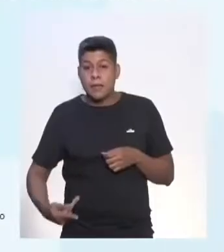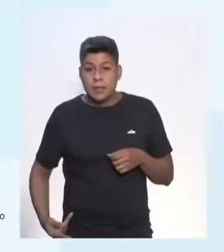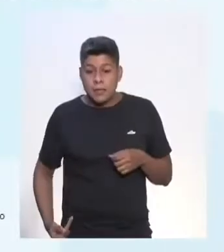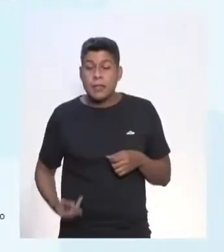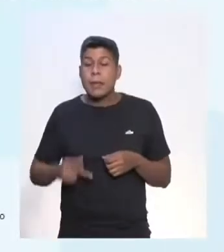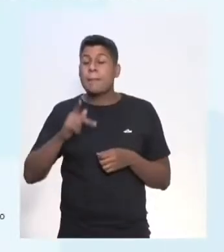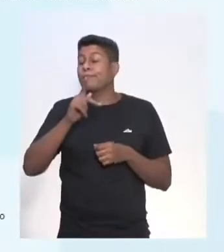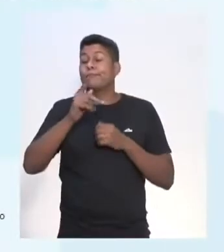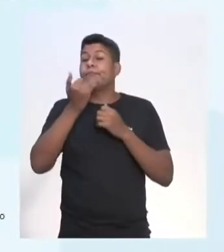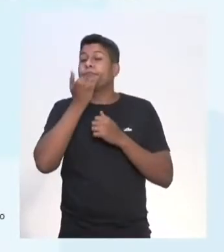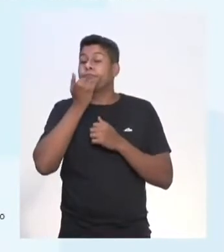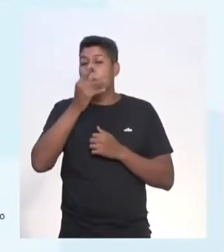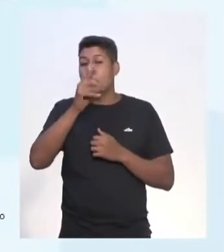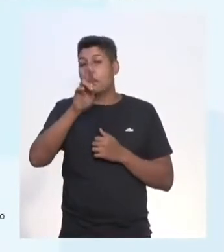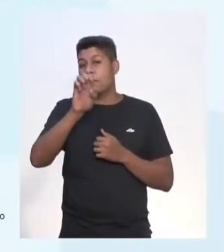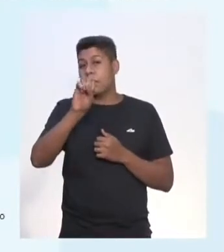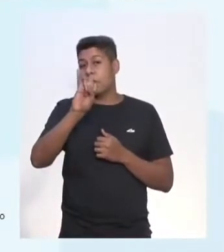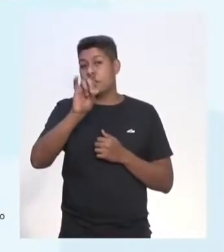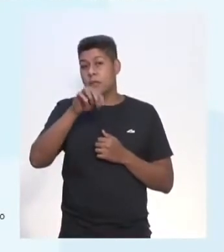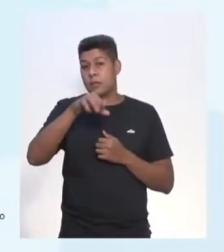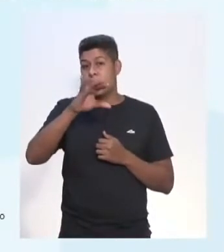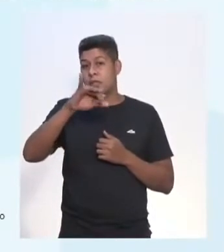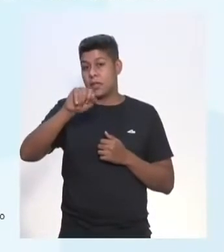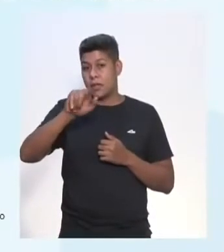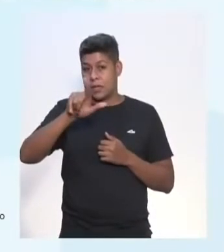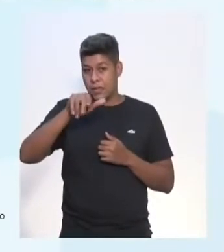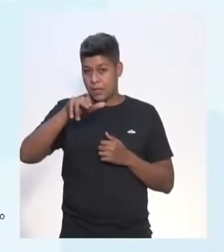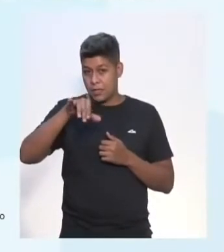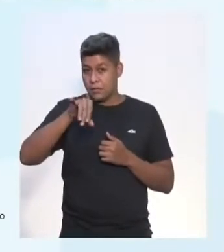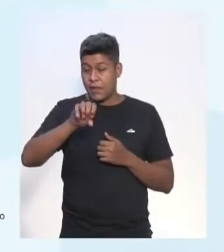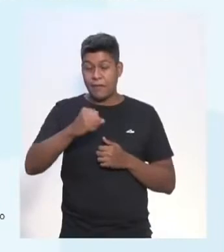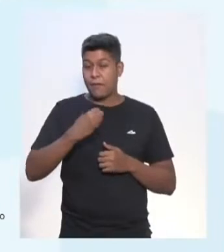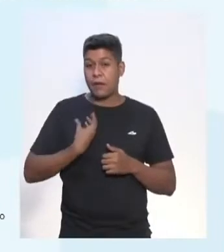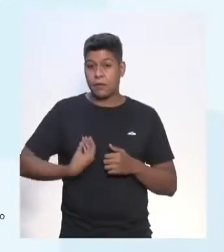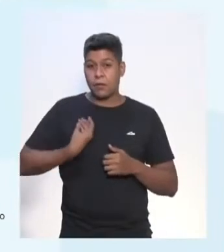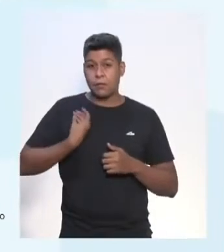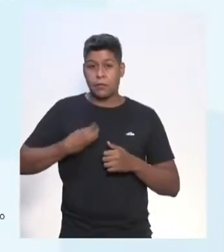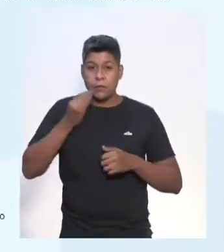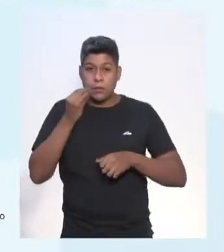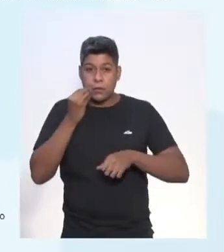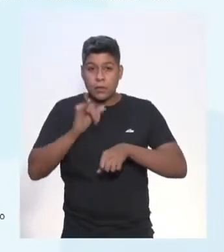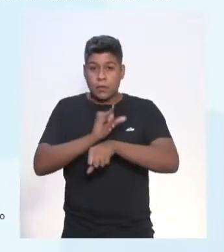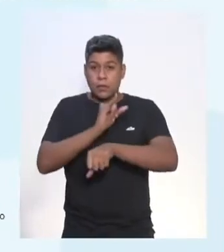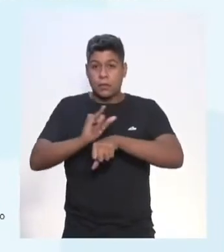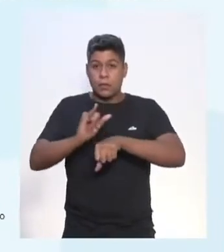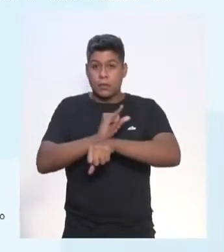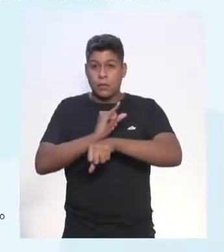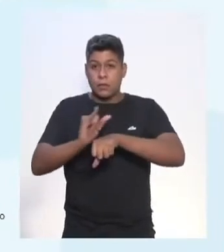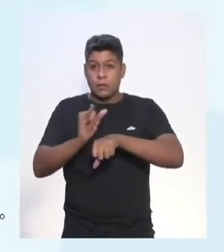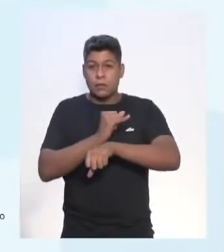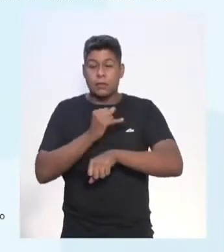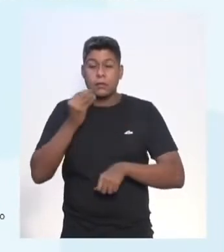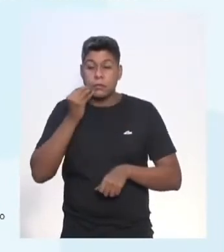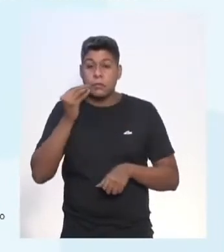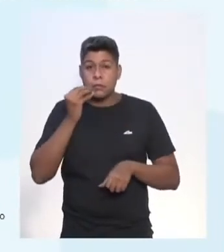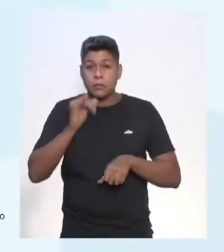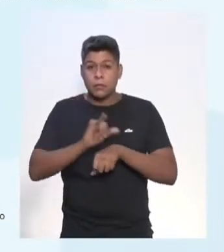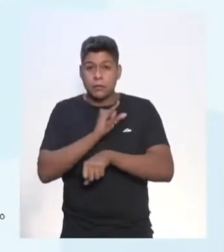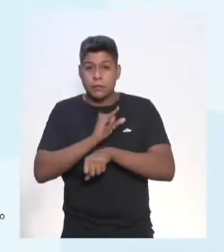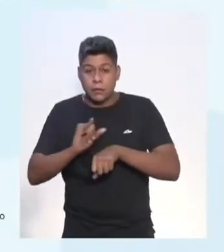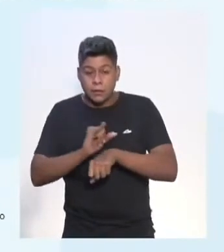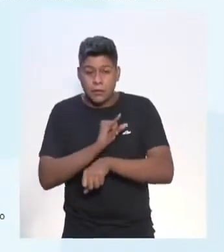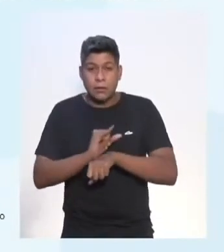presidencialismo e também o sufrágio masculino. Embora a República seja considerada